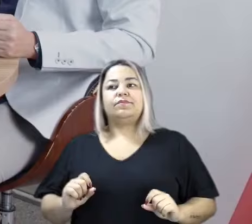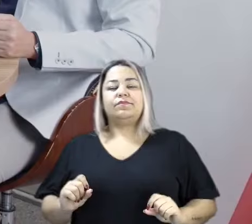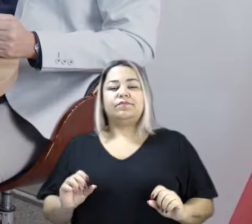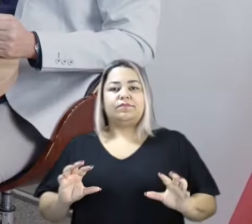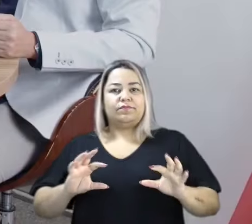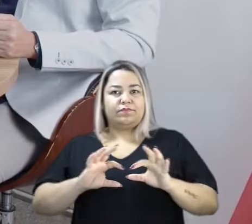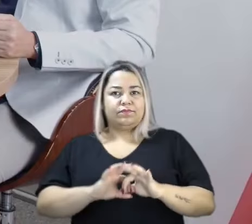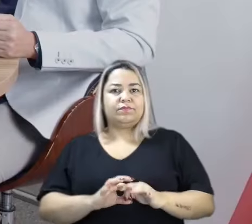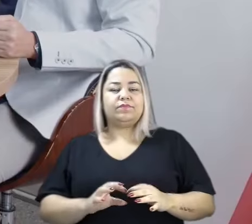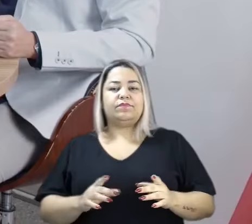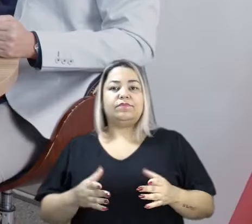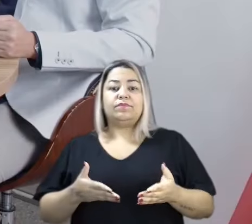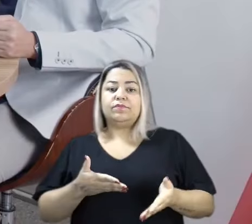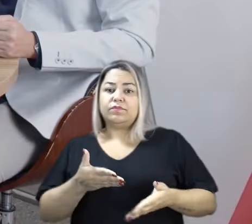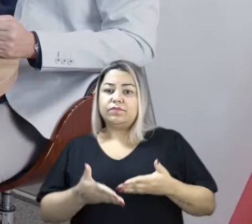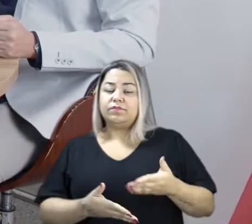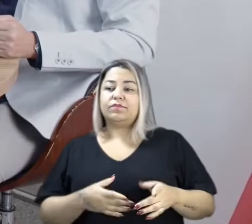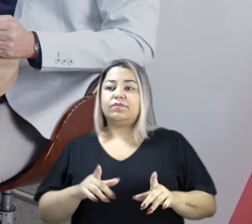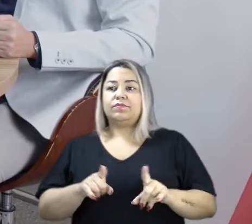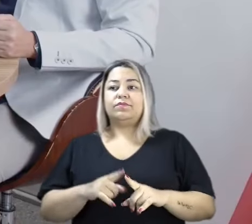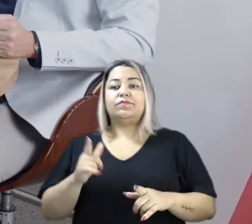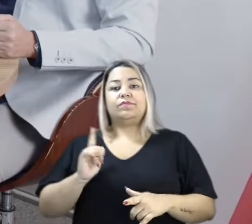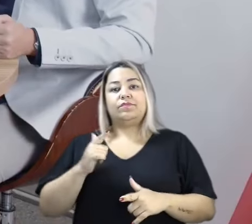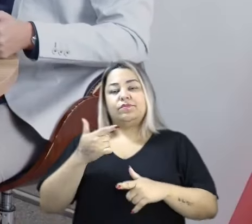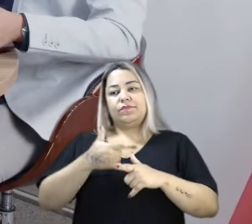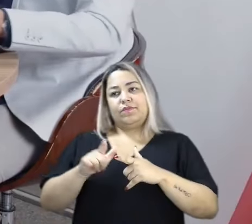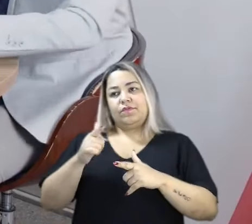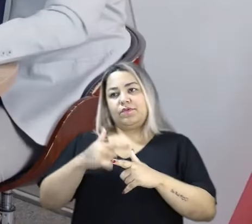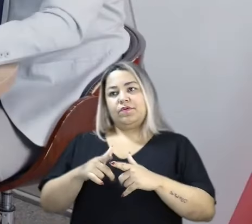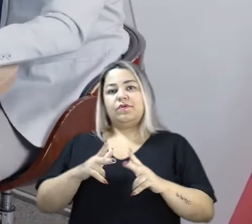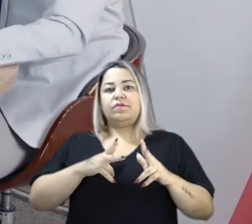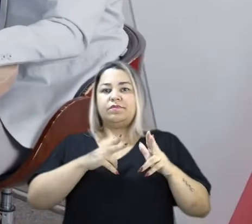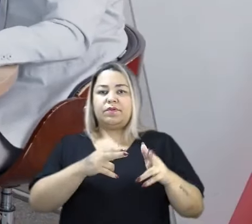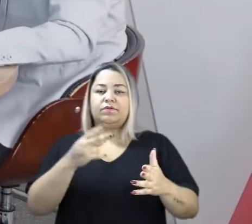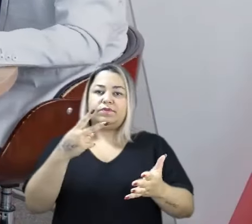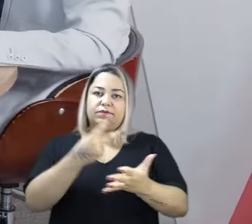em consonância, senão vai virar um problema, como tem sido